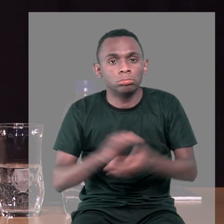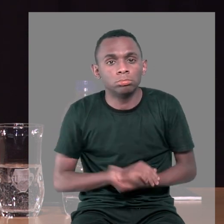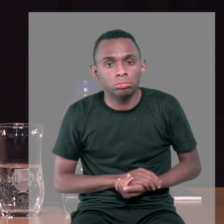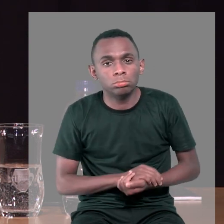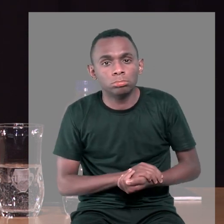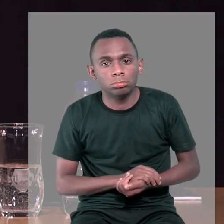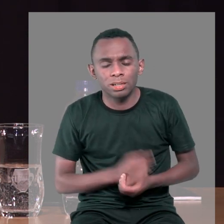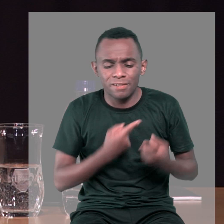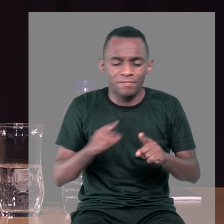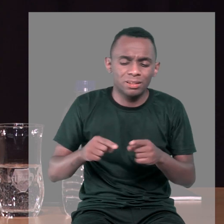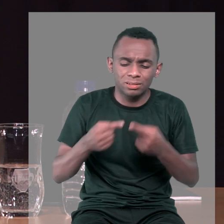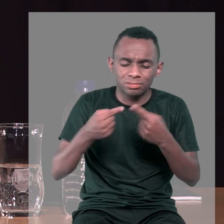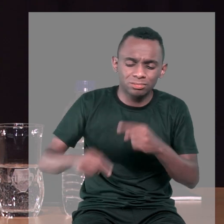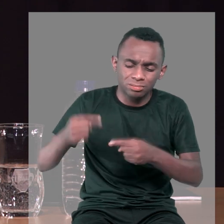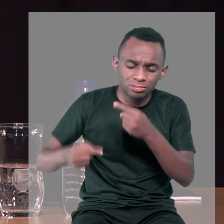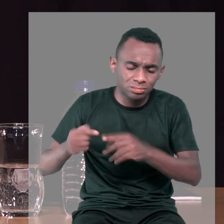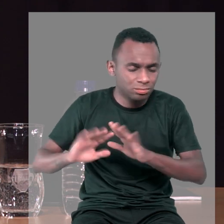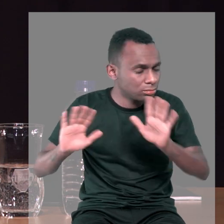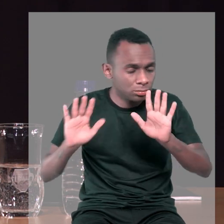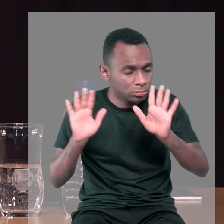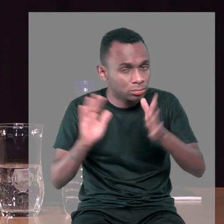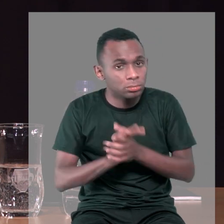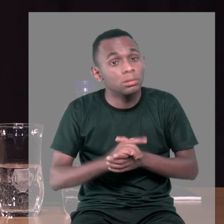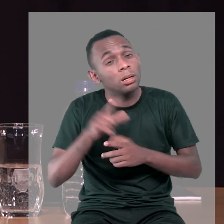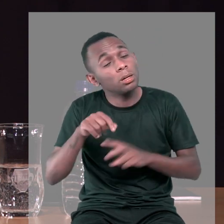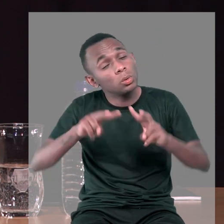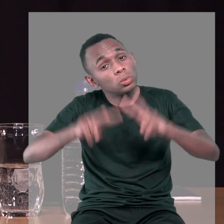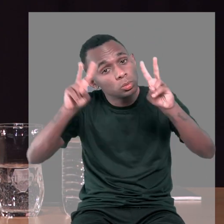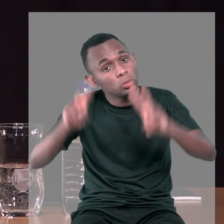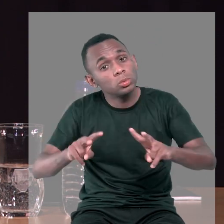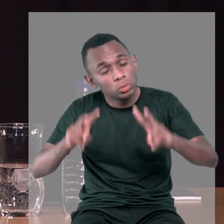esse é o segundo tópico do meu texto, o outro ponto é a memória e o esquecimento.